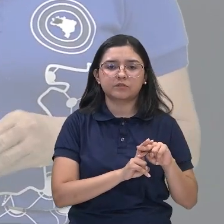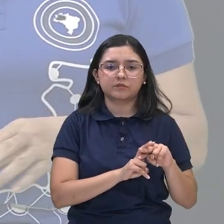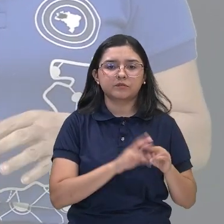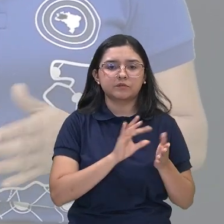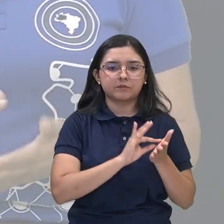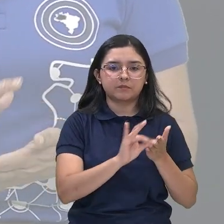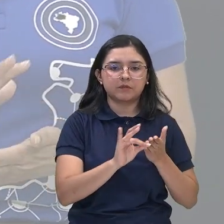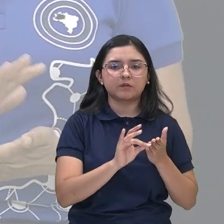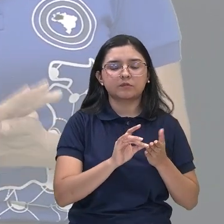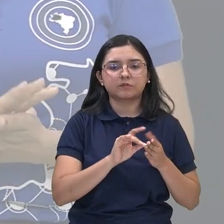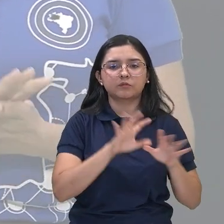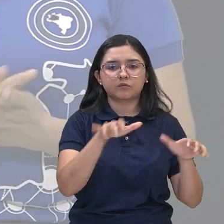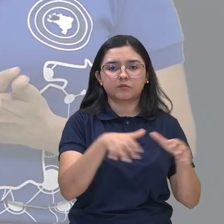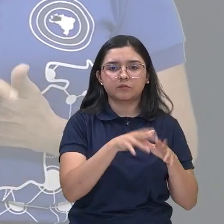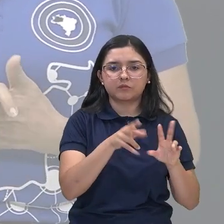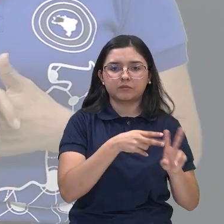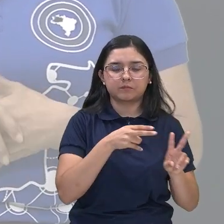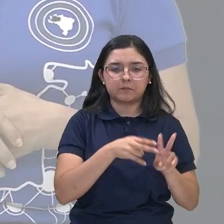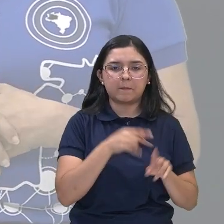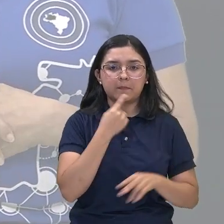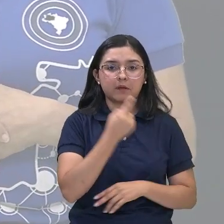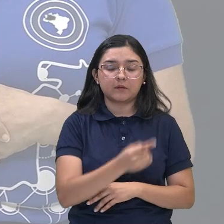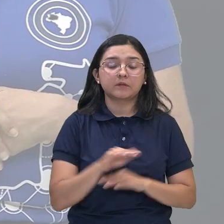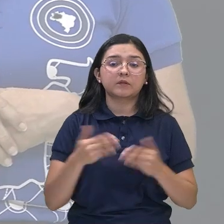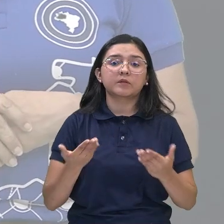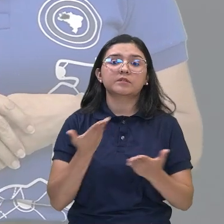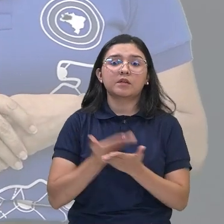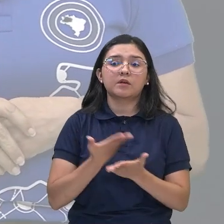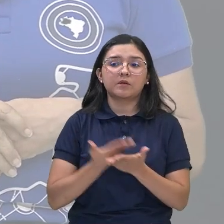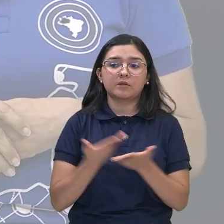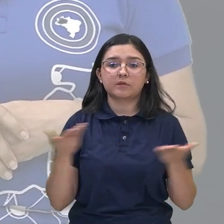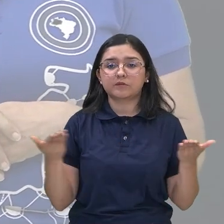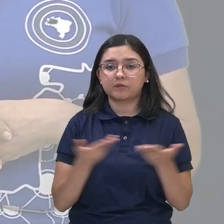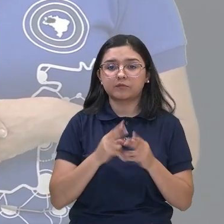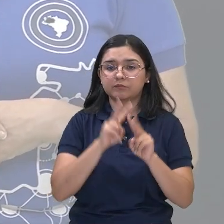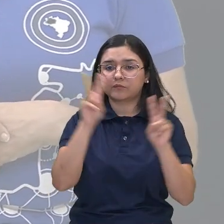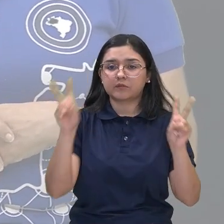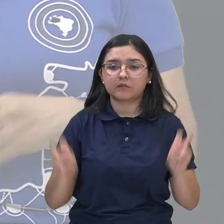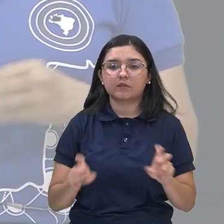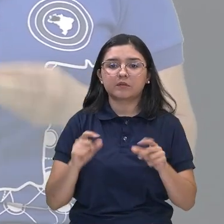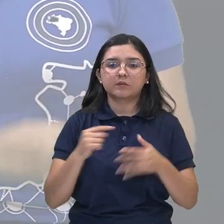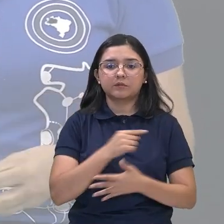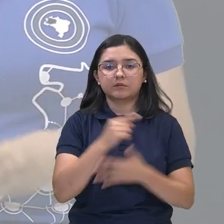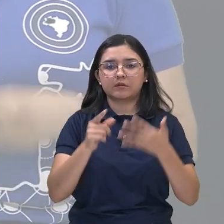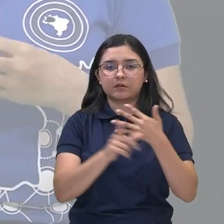próxima. Então, esta foi a nossa aula, né? Falamos sobre os